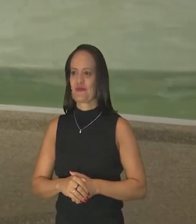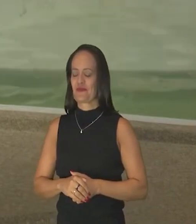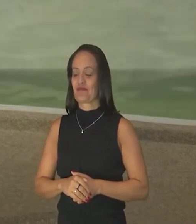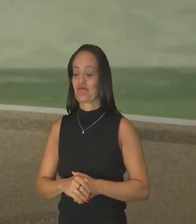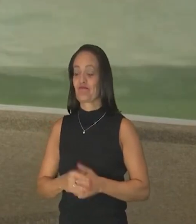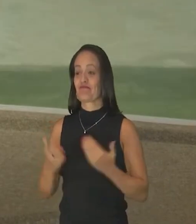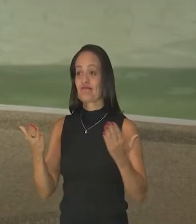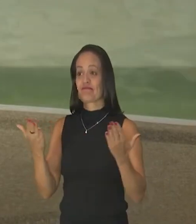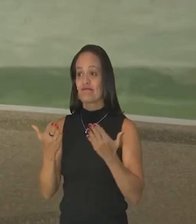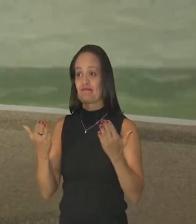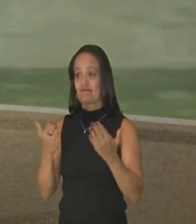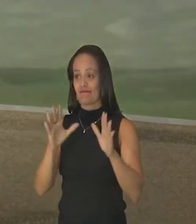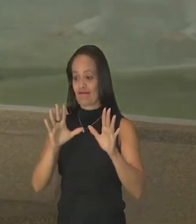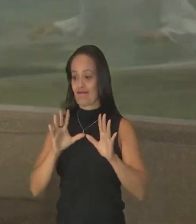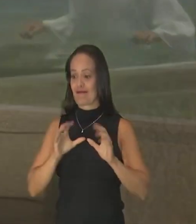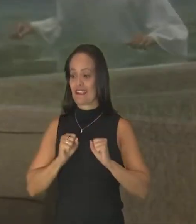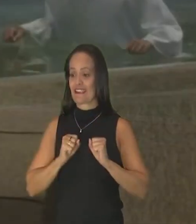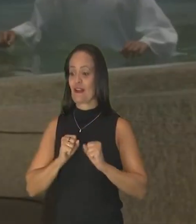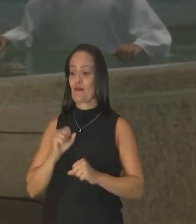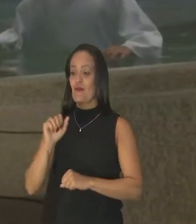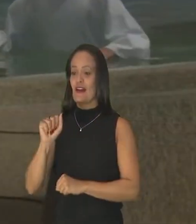Estou recebendo o Arthur,